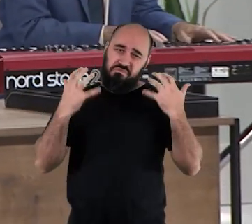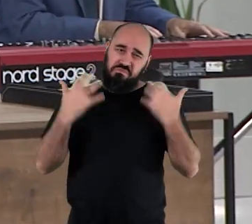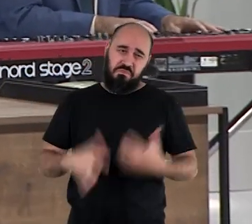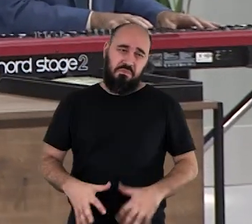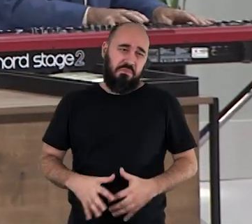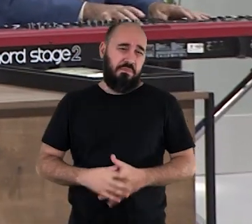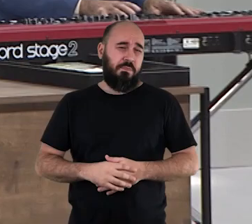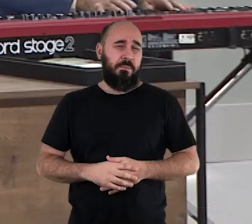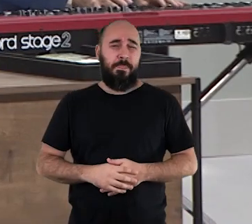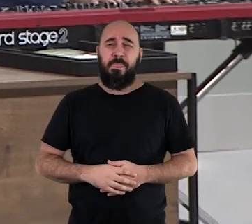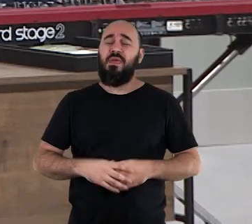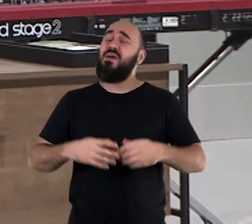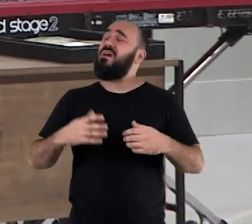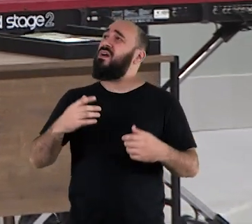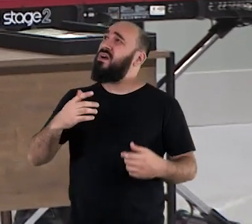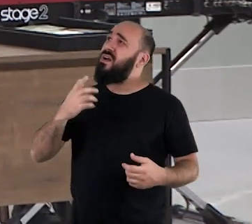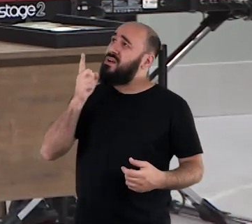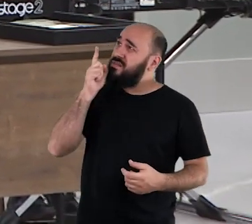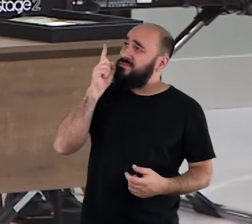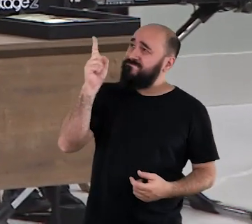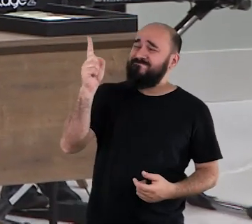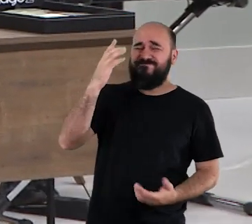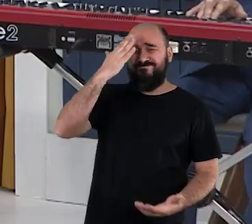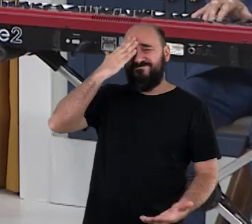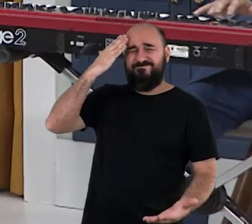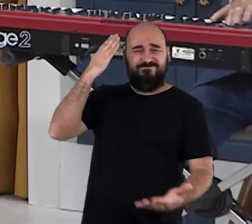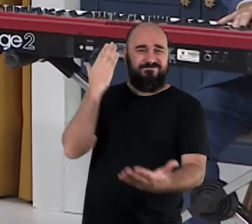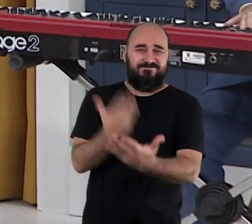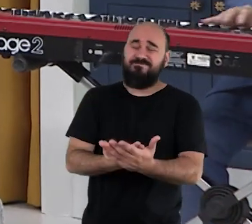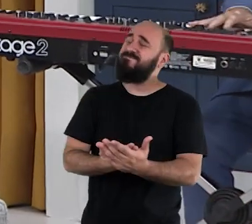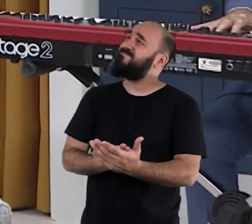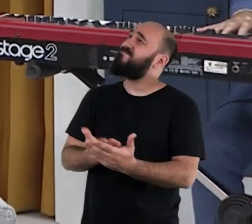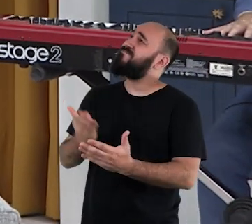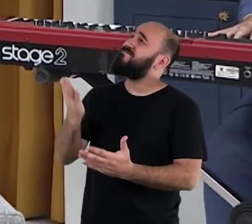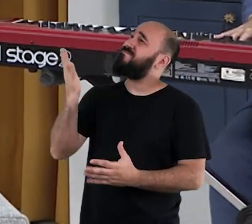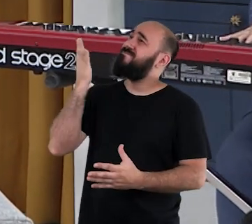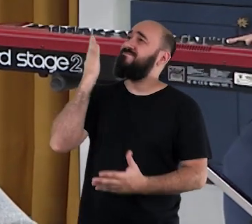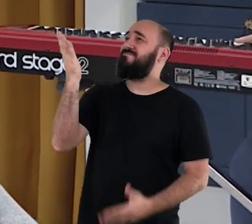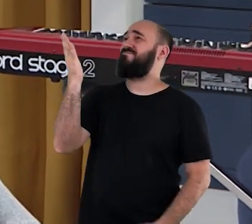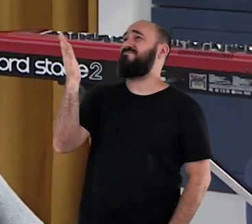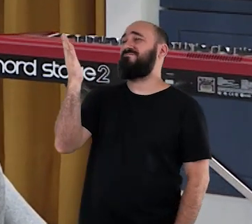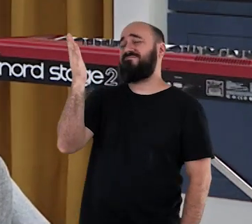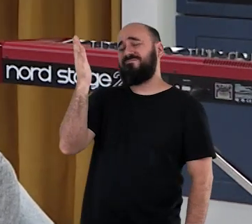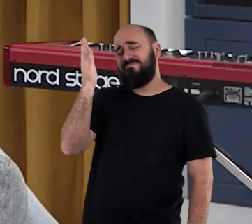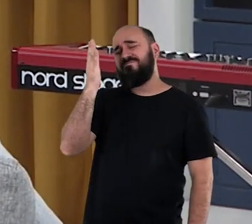em você confiei quando ouvi.